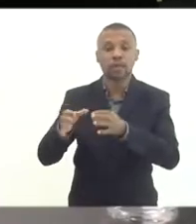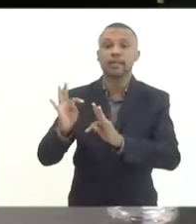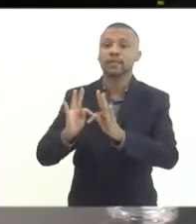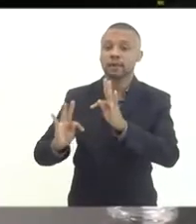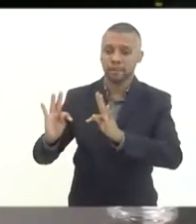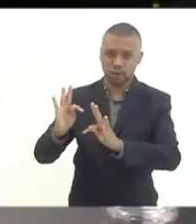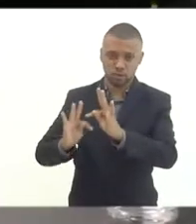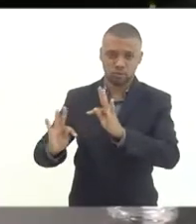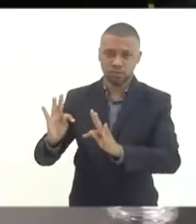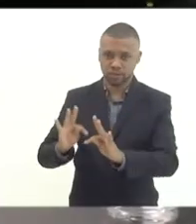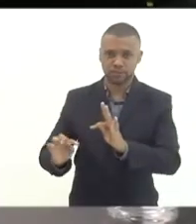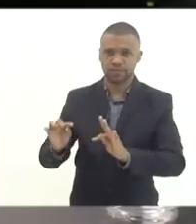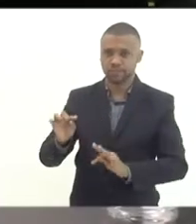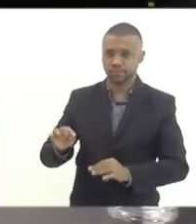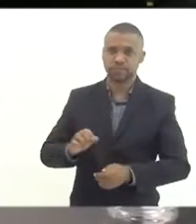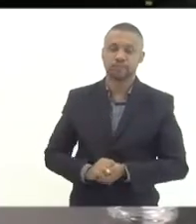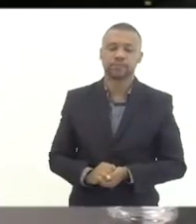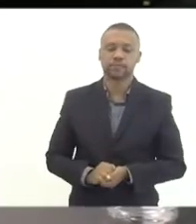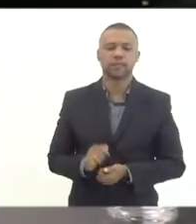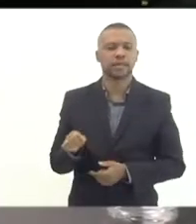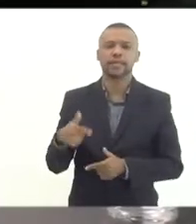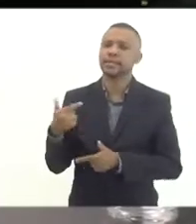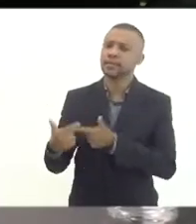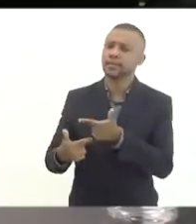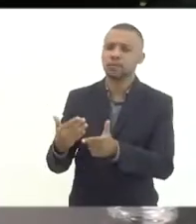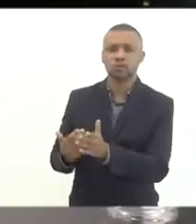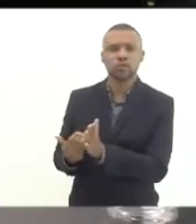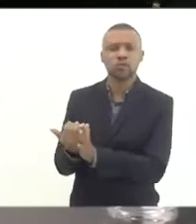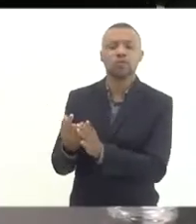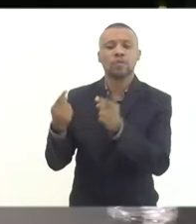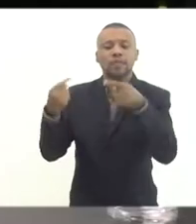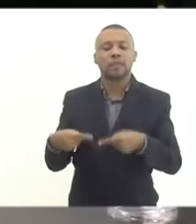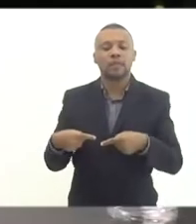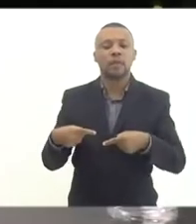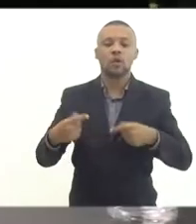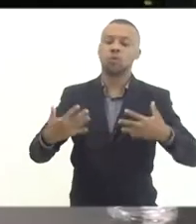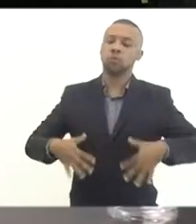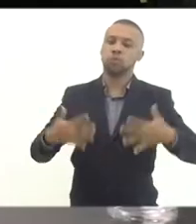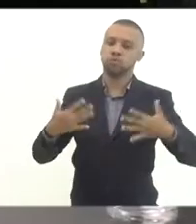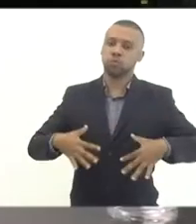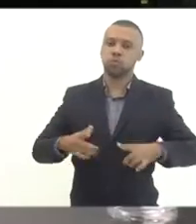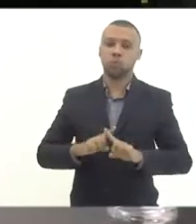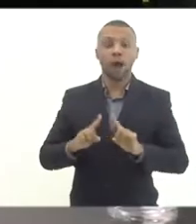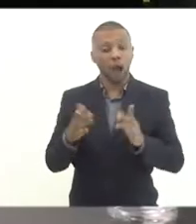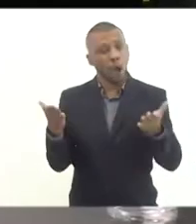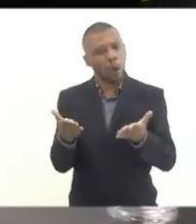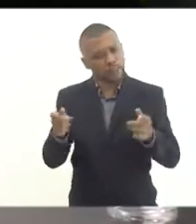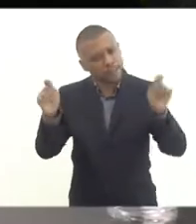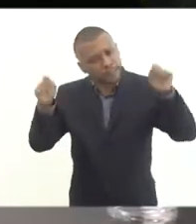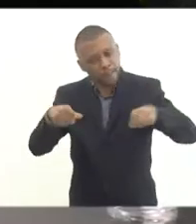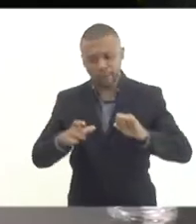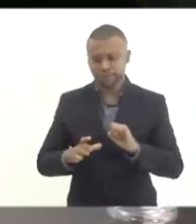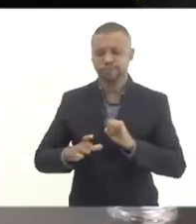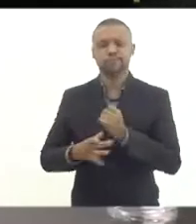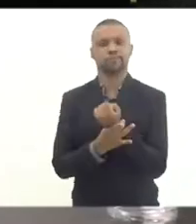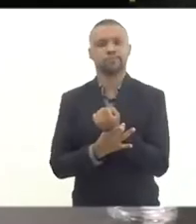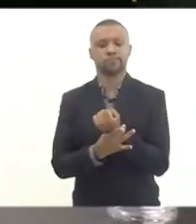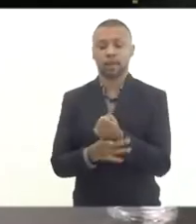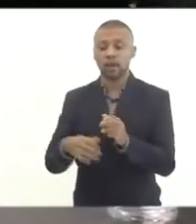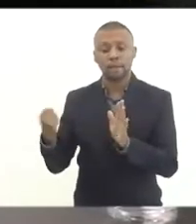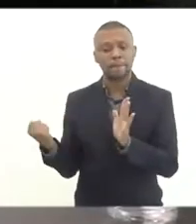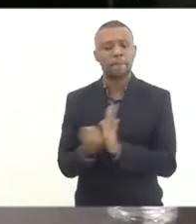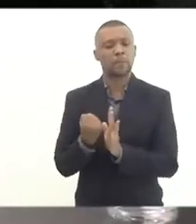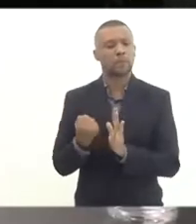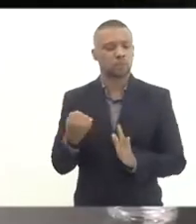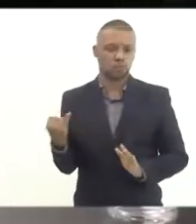é um trabalho que no início foi um grande desafio mas hoje eu posso assegurar que é de extrema